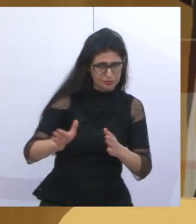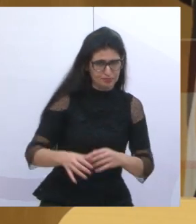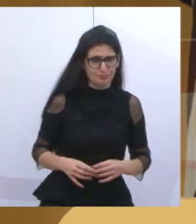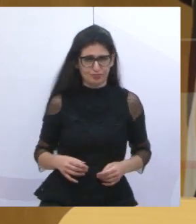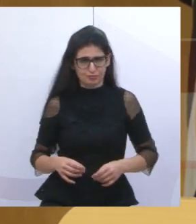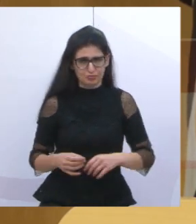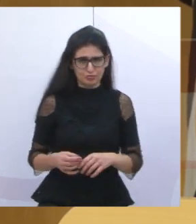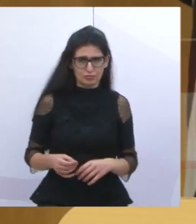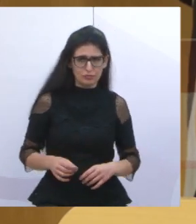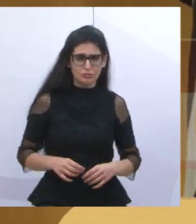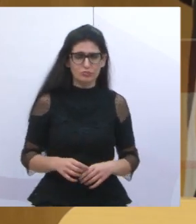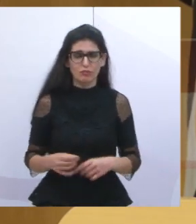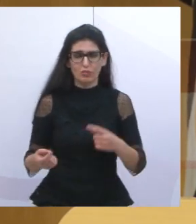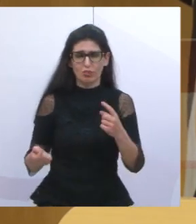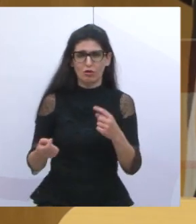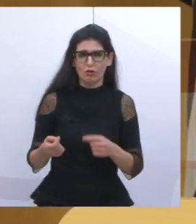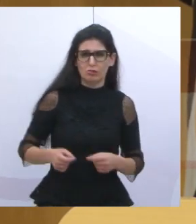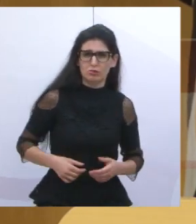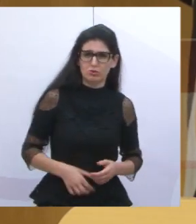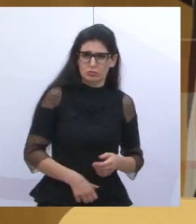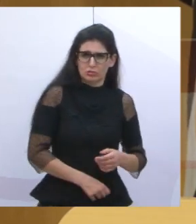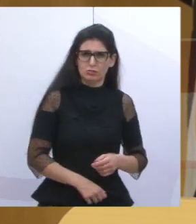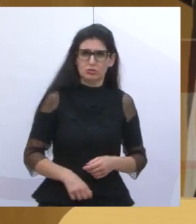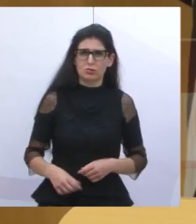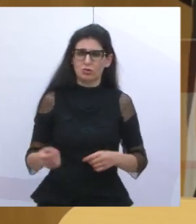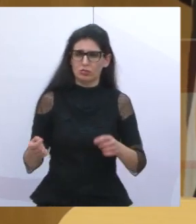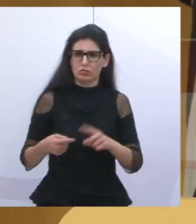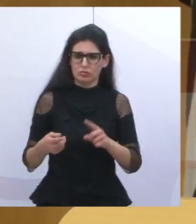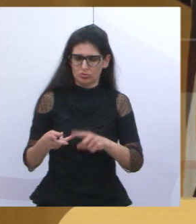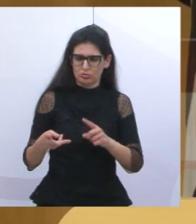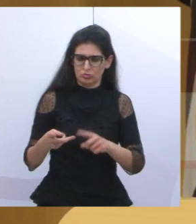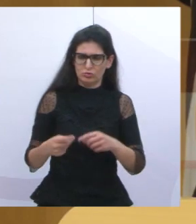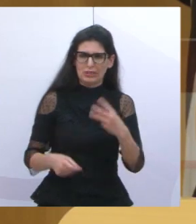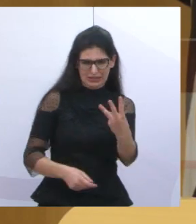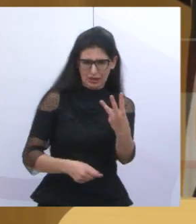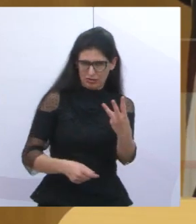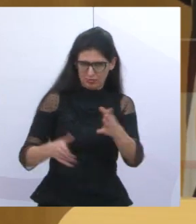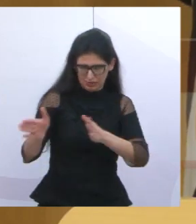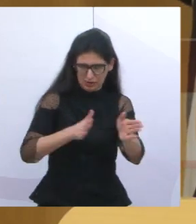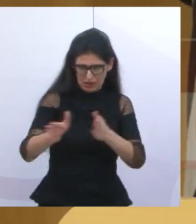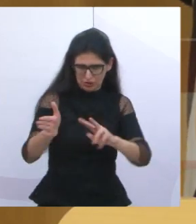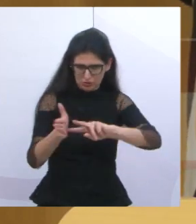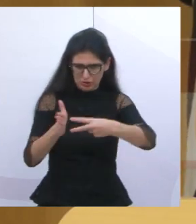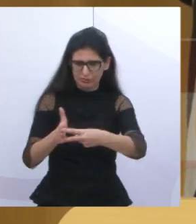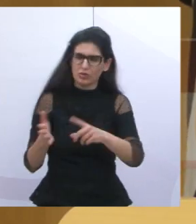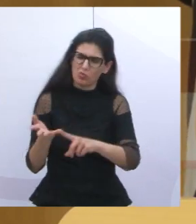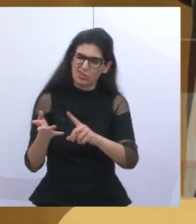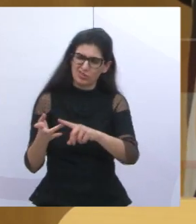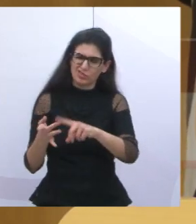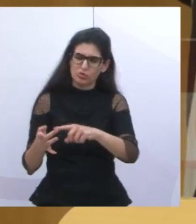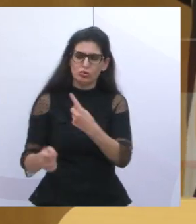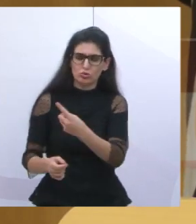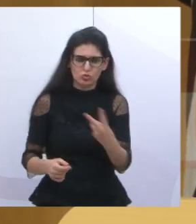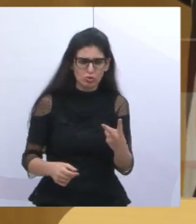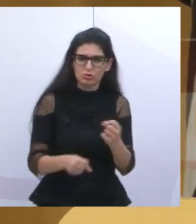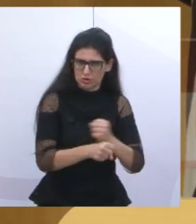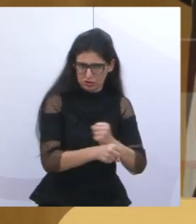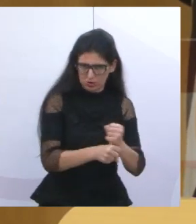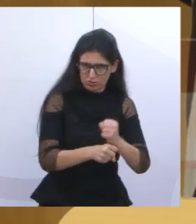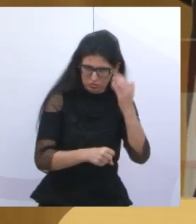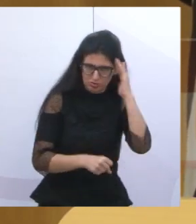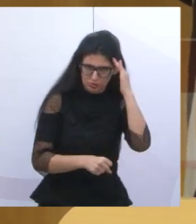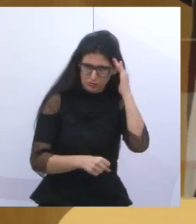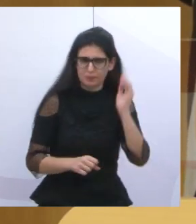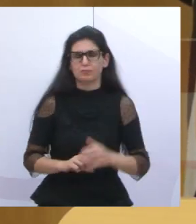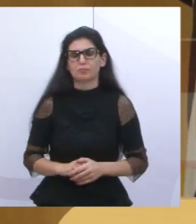Tivemos na época do Hamilton aqui, no Parque Meia Lua, ninguém falou do Parque Meia Lua aqui, do vereador.